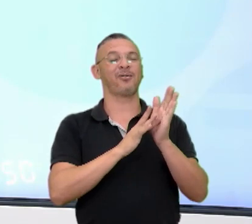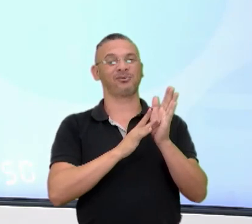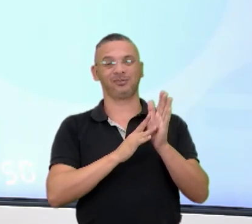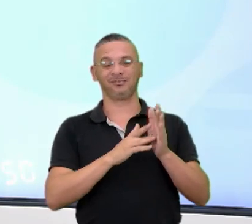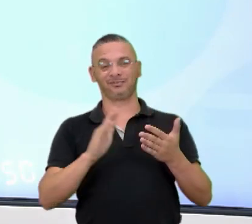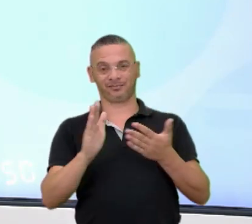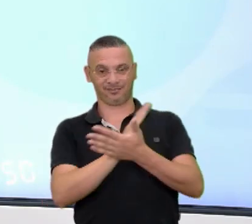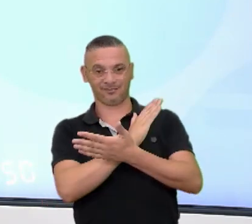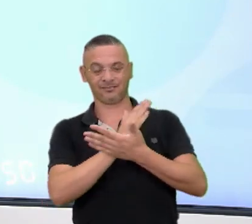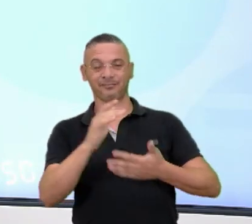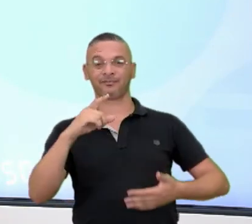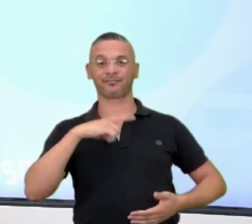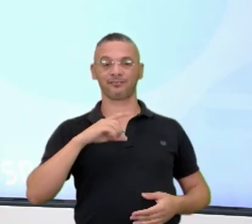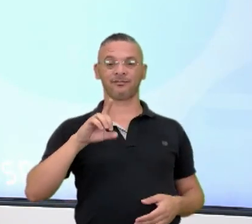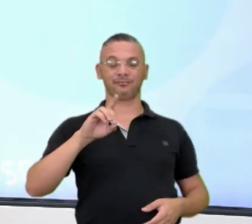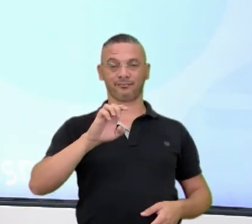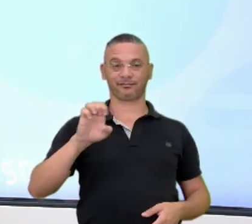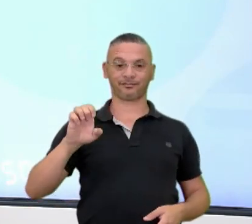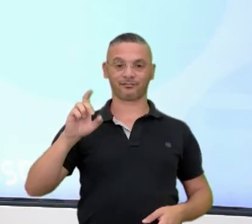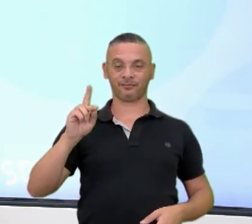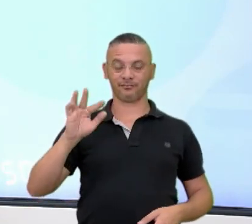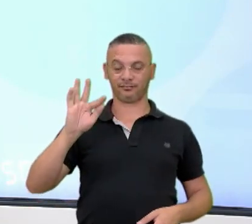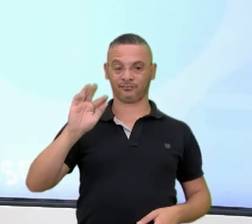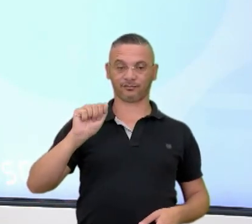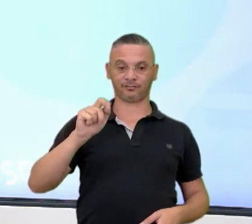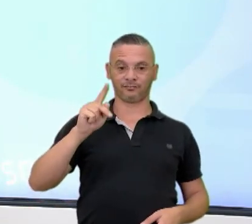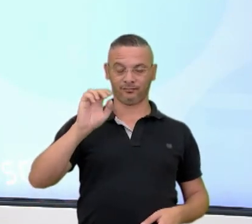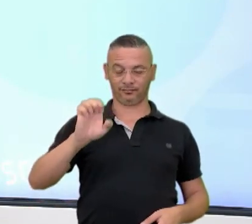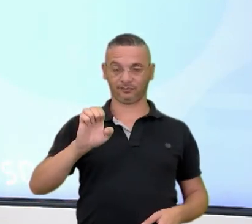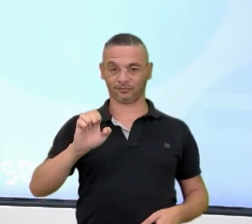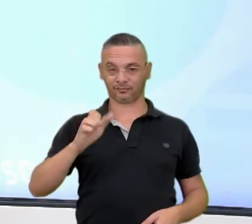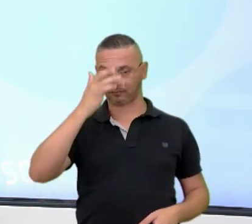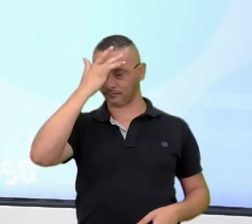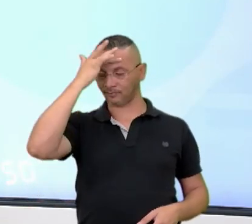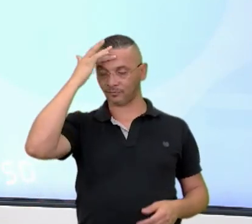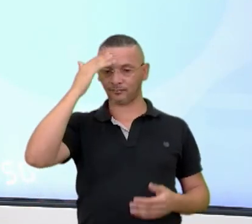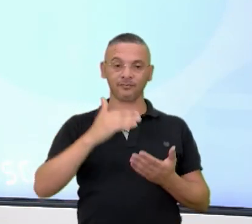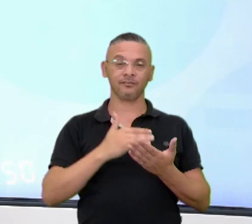O cookie é assim, quando você entra num site pela primeira vez,